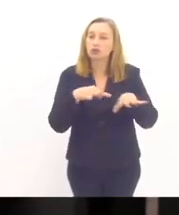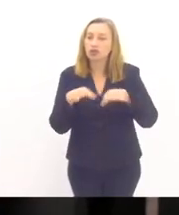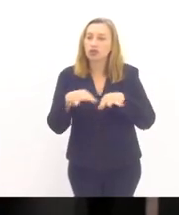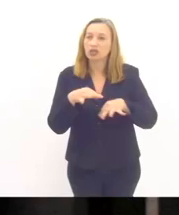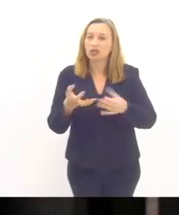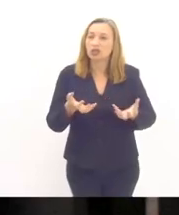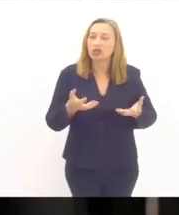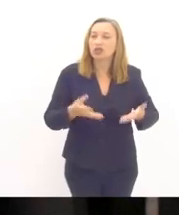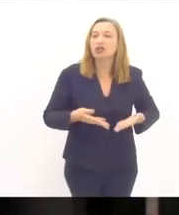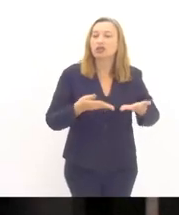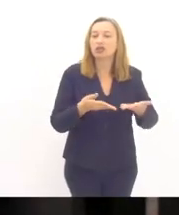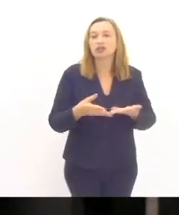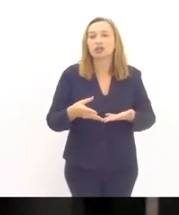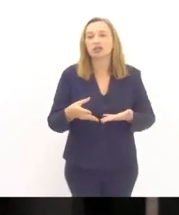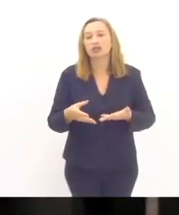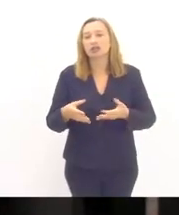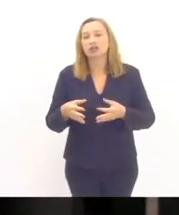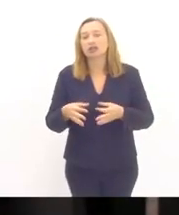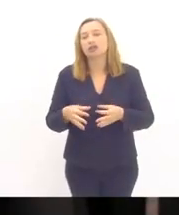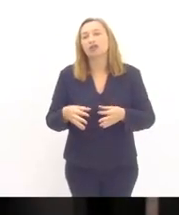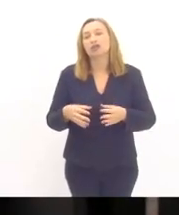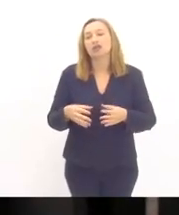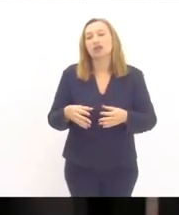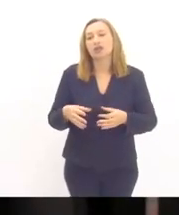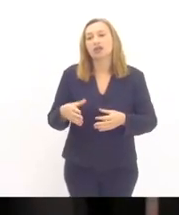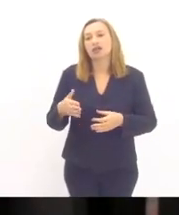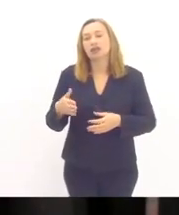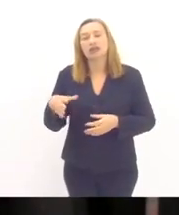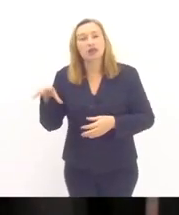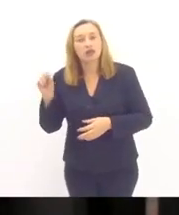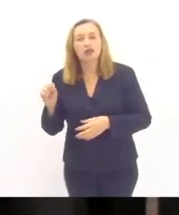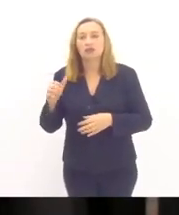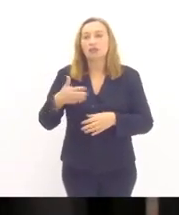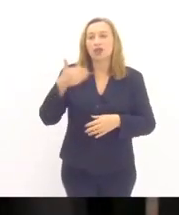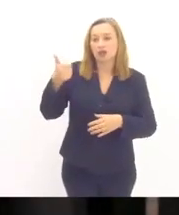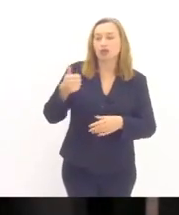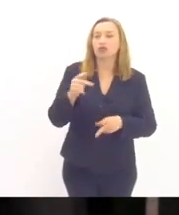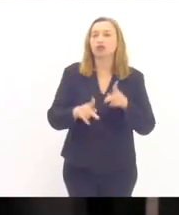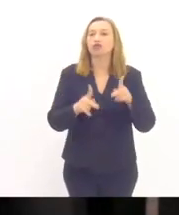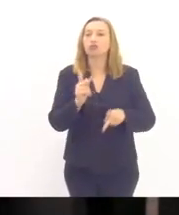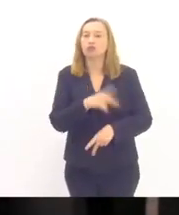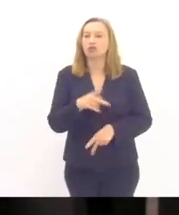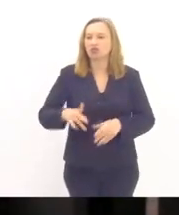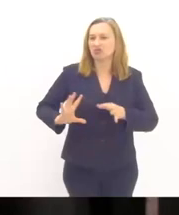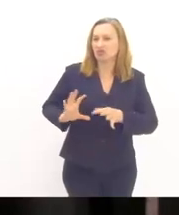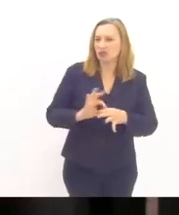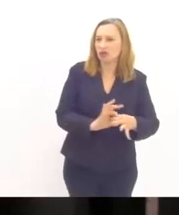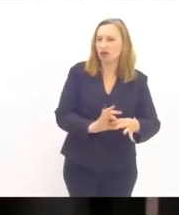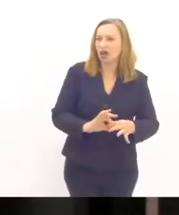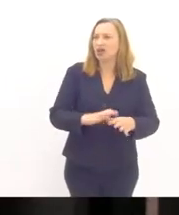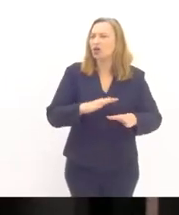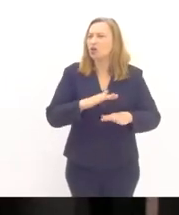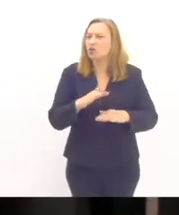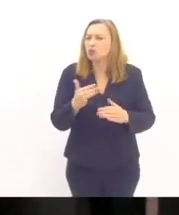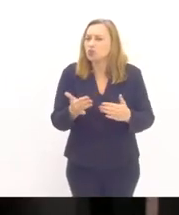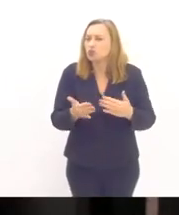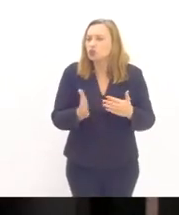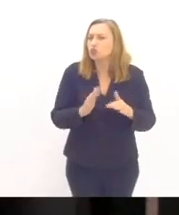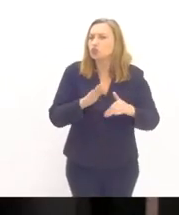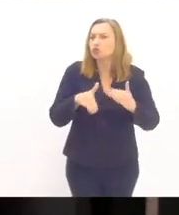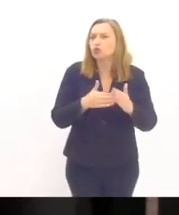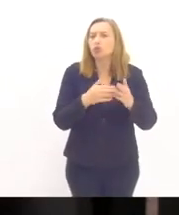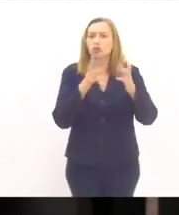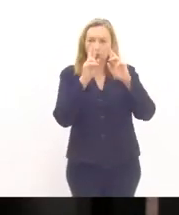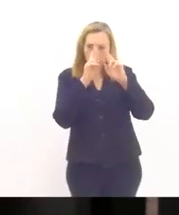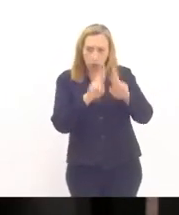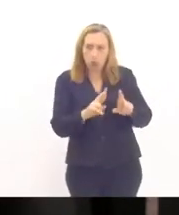dar escuta a esses professores. Por isso, a gente não está vinculado a nenhuma associação, com todo o respeito que a gente tem à